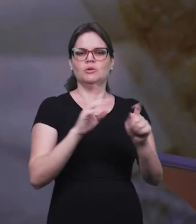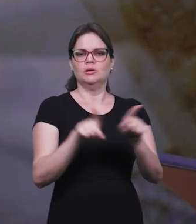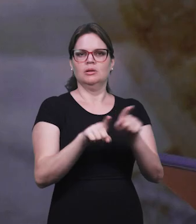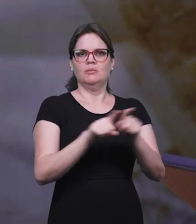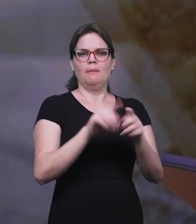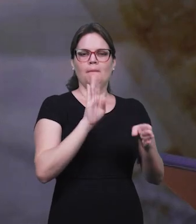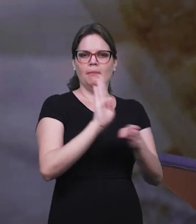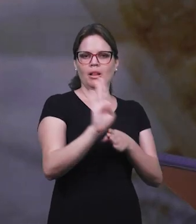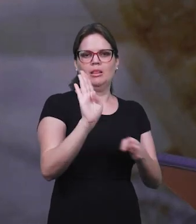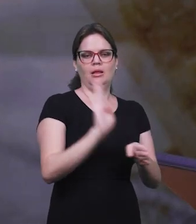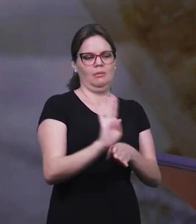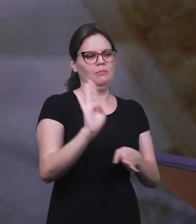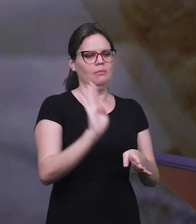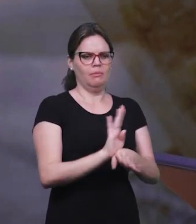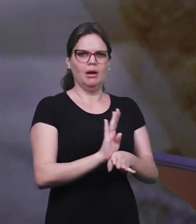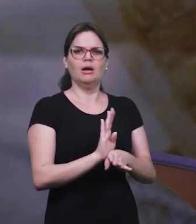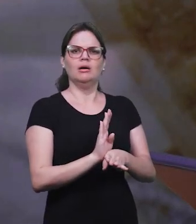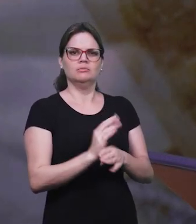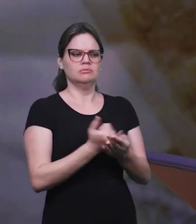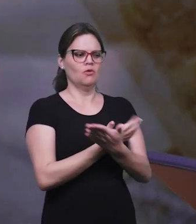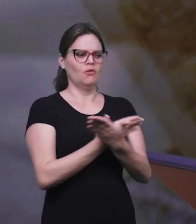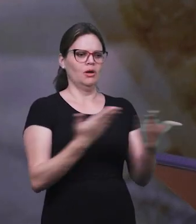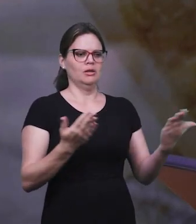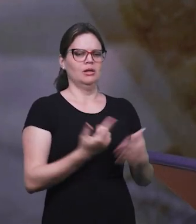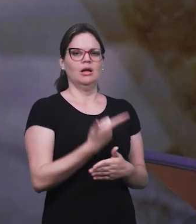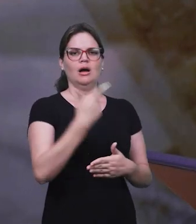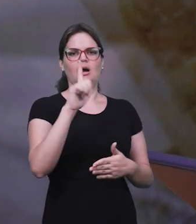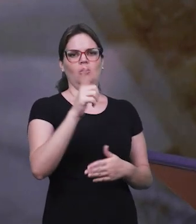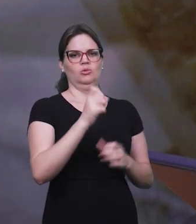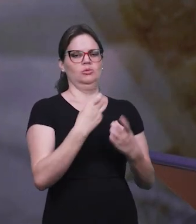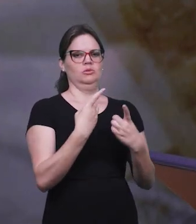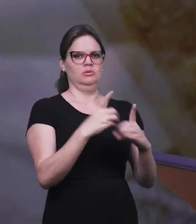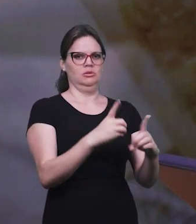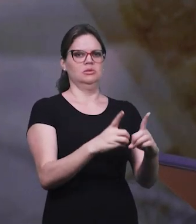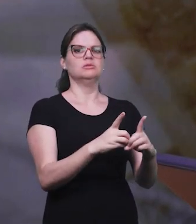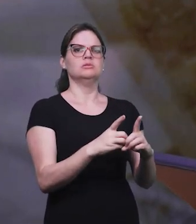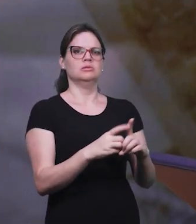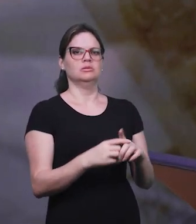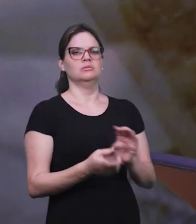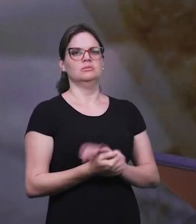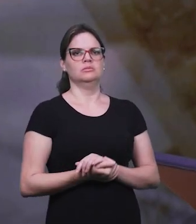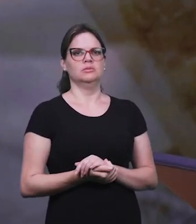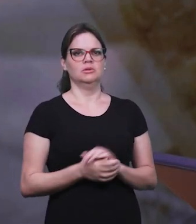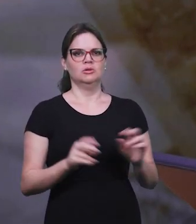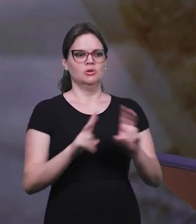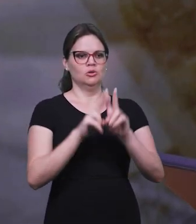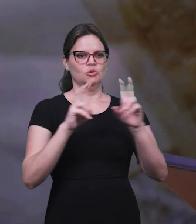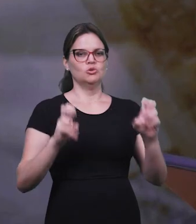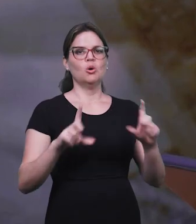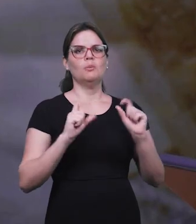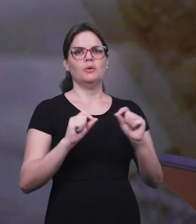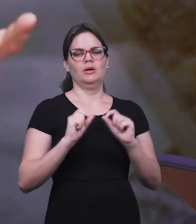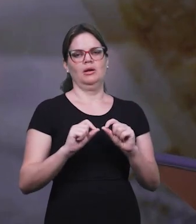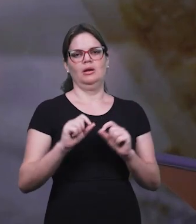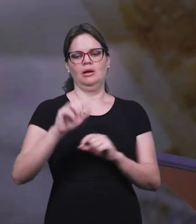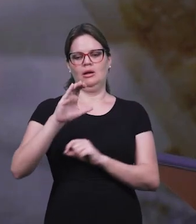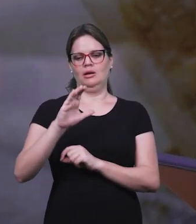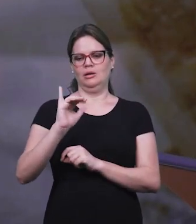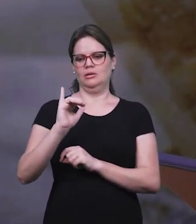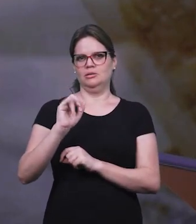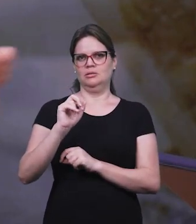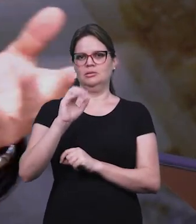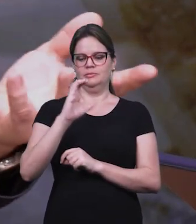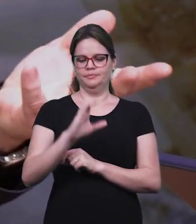com Barnabé, para que nós fôssemos aos gentios e eles à circuncisão. Claro que isso aqui ele está